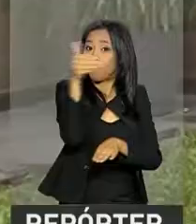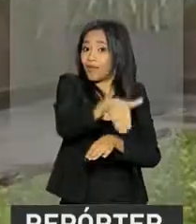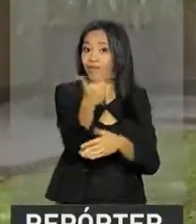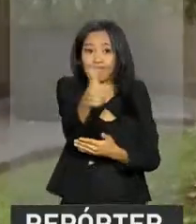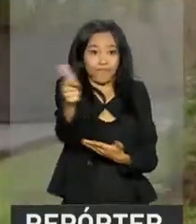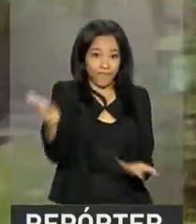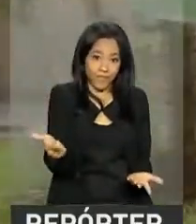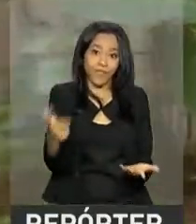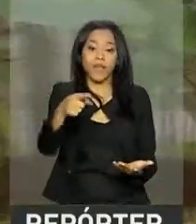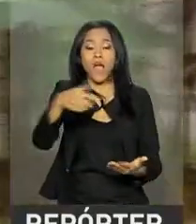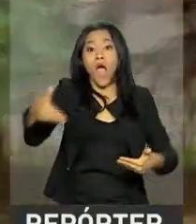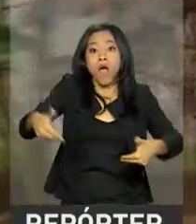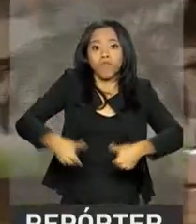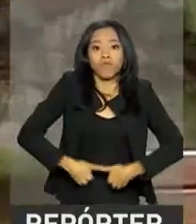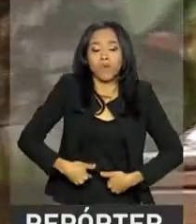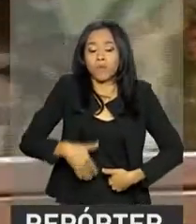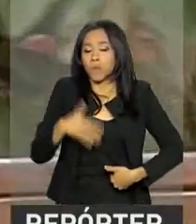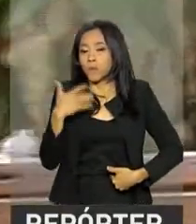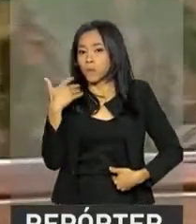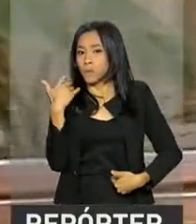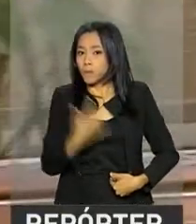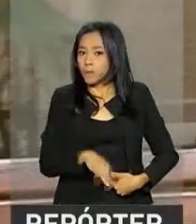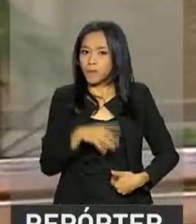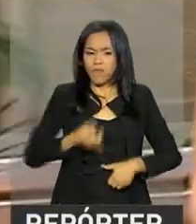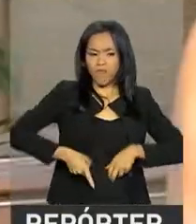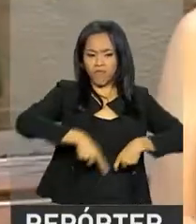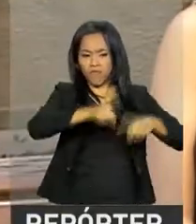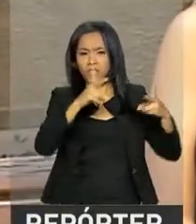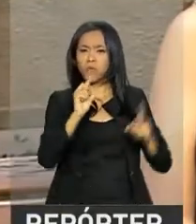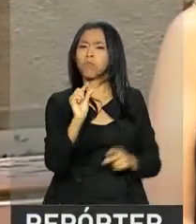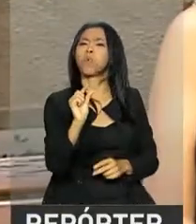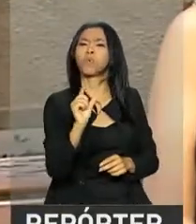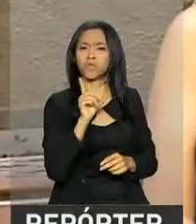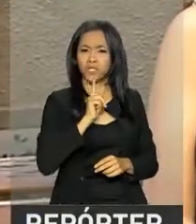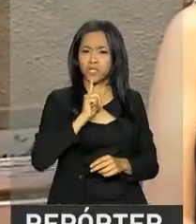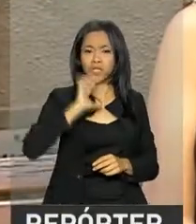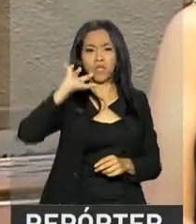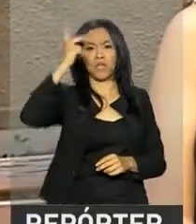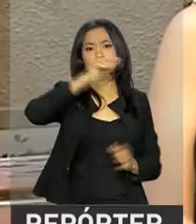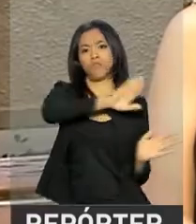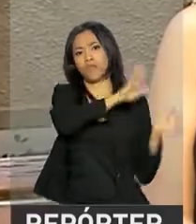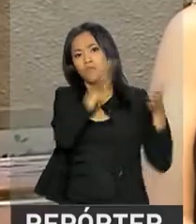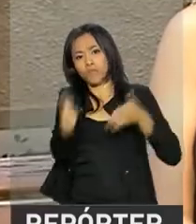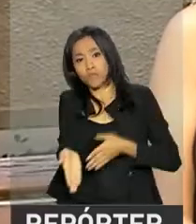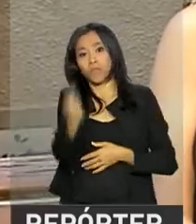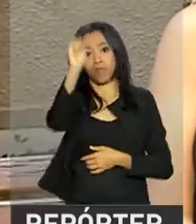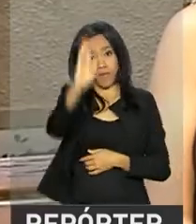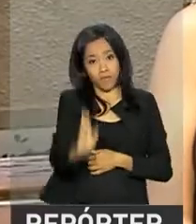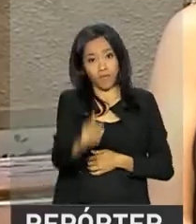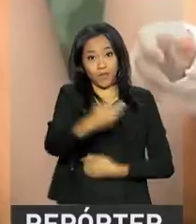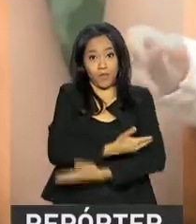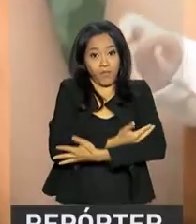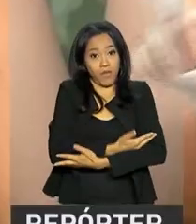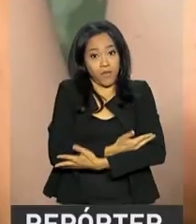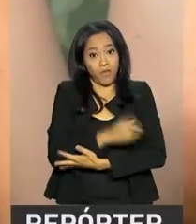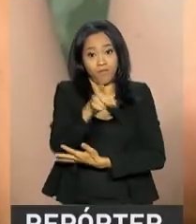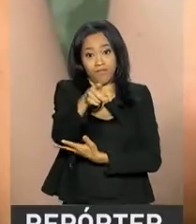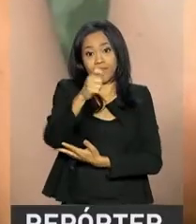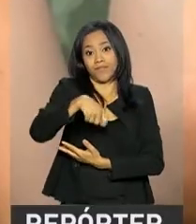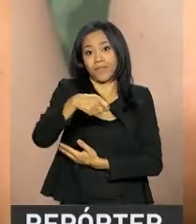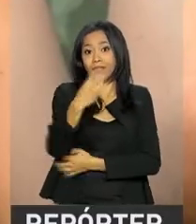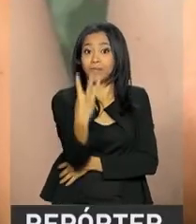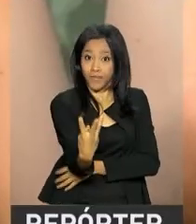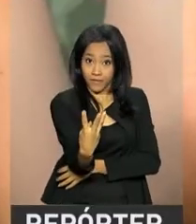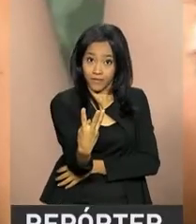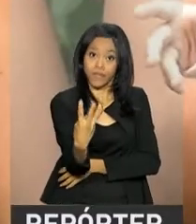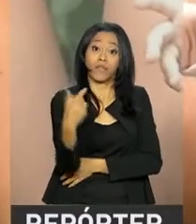universidade. Quando a fome bateu à porta, venderam um pouco que tinham e vieram para o Brasil com a pequena Isabela, que tem apenas